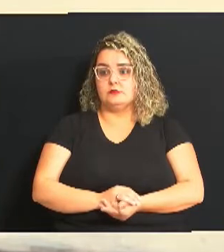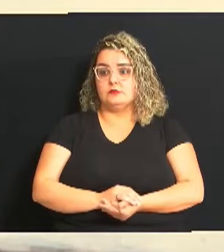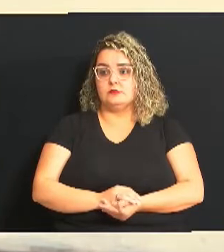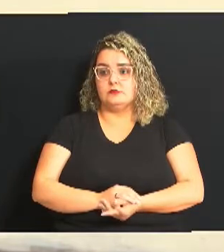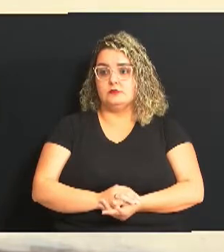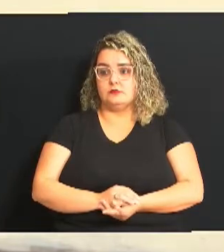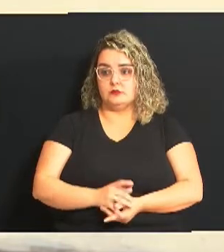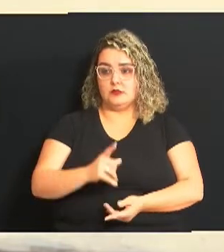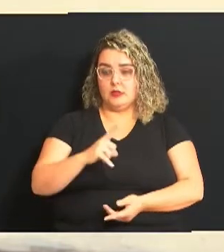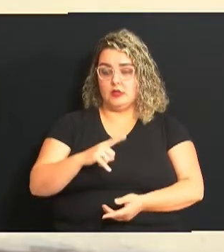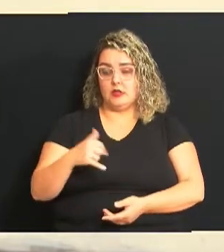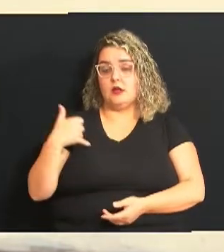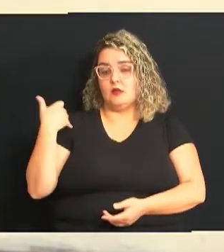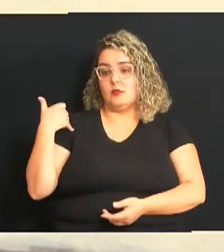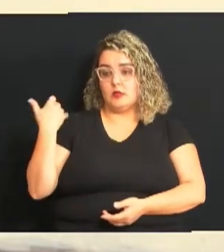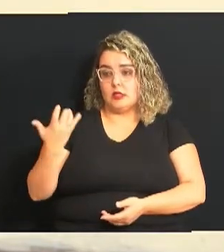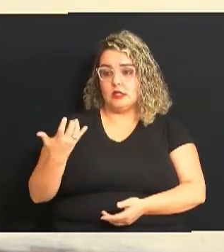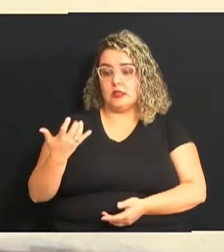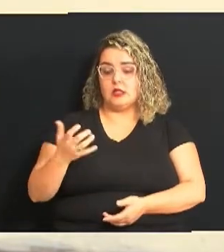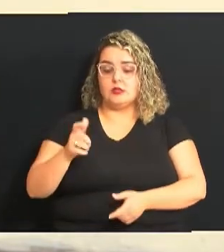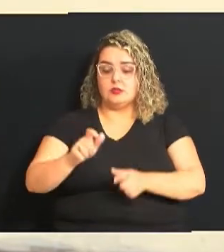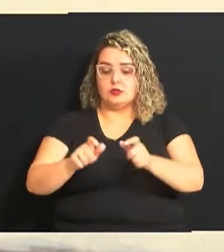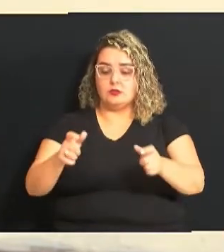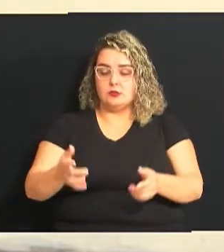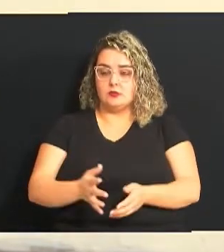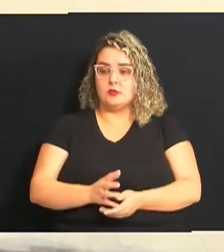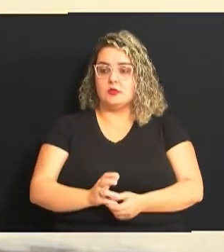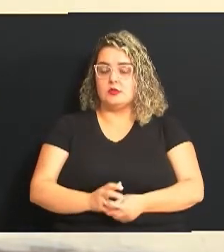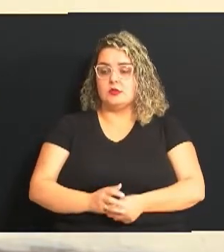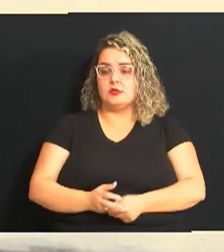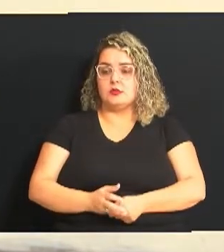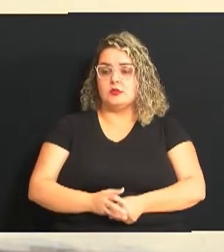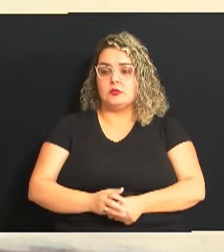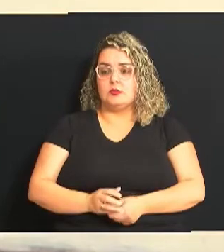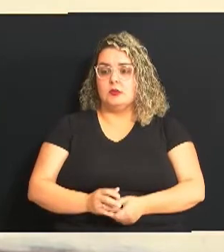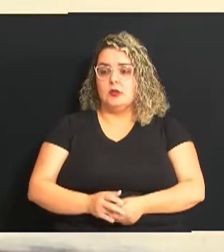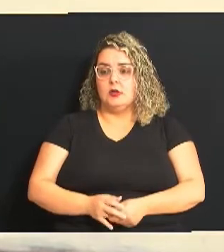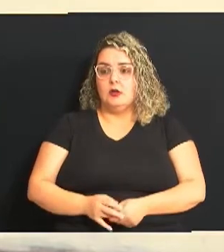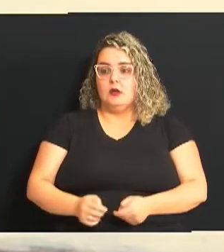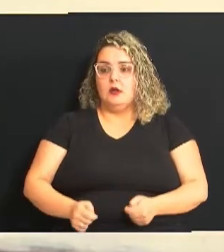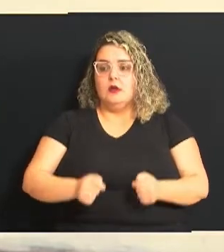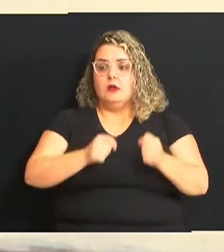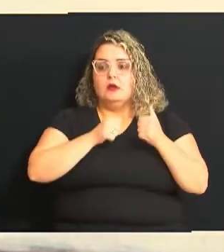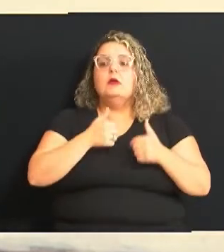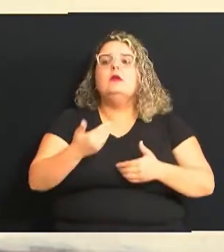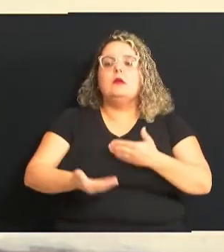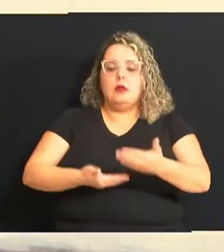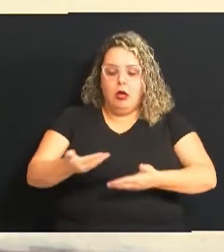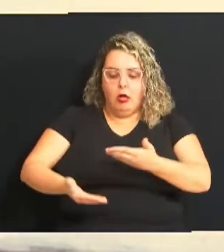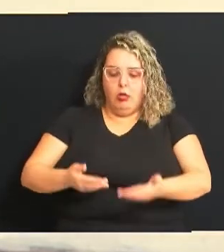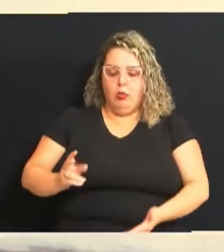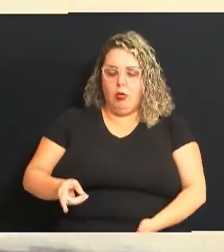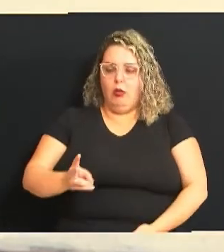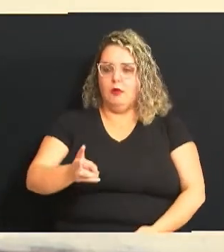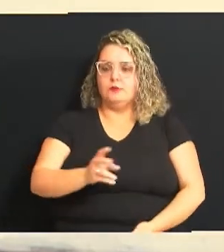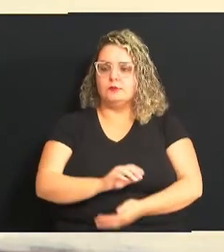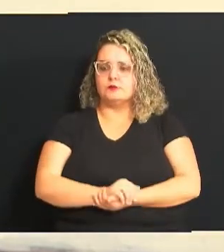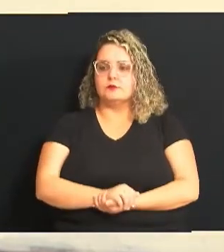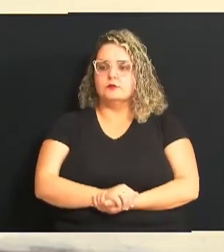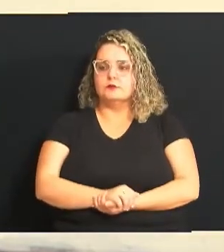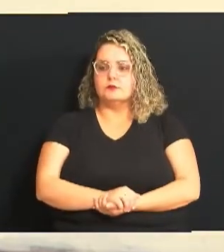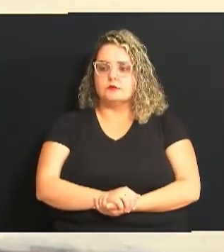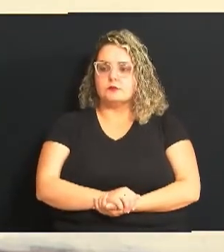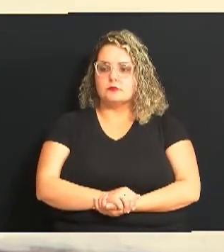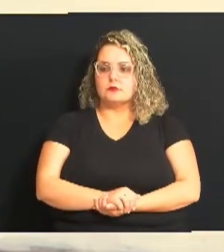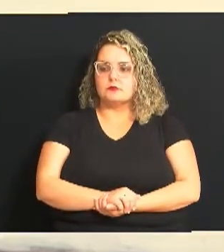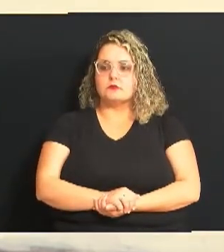faixa etária de pessoas, porque o benefício de prestação continuada existente na nossa